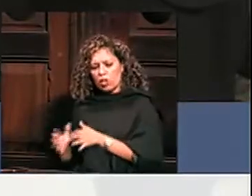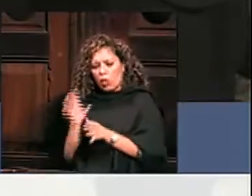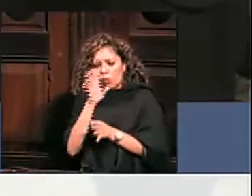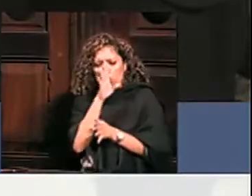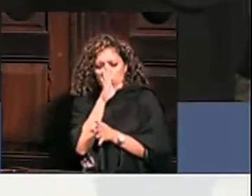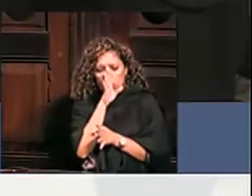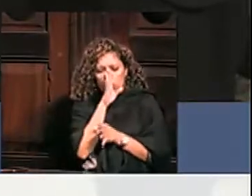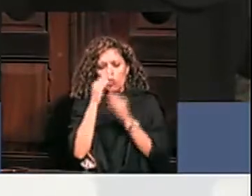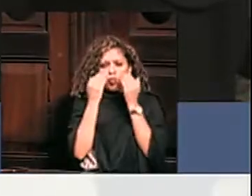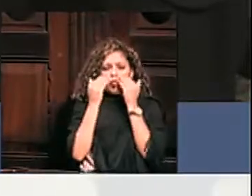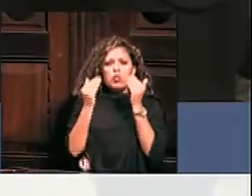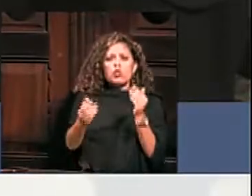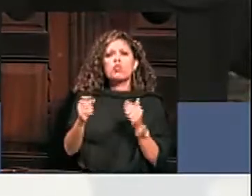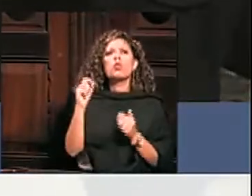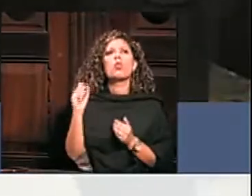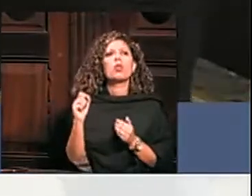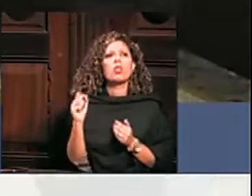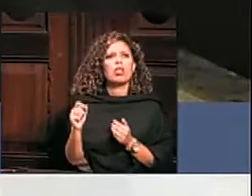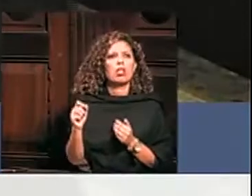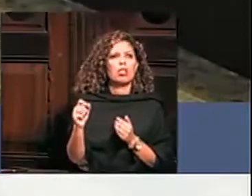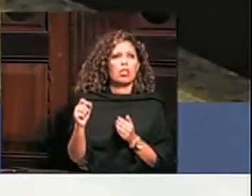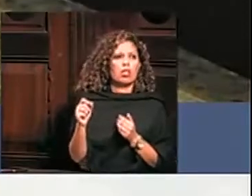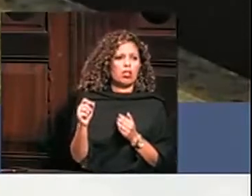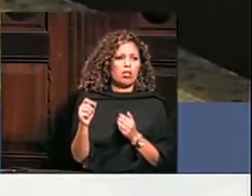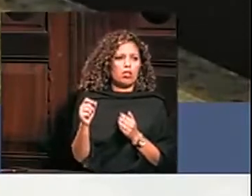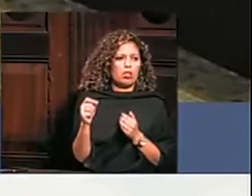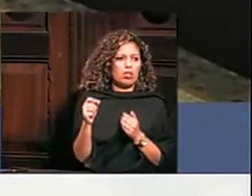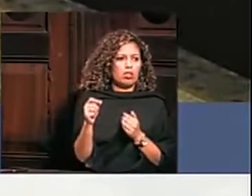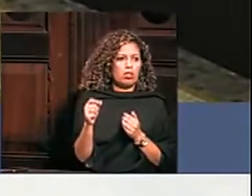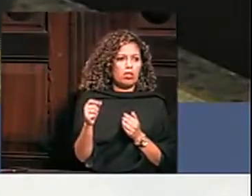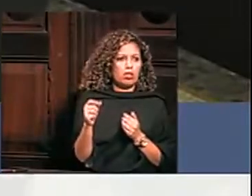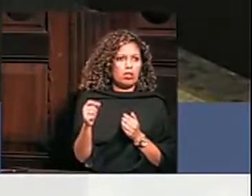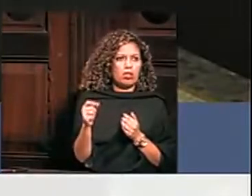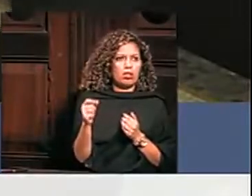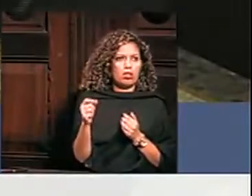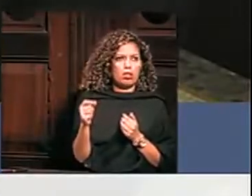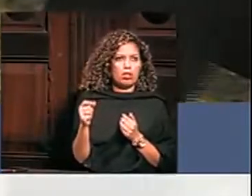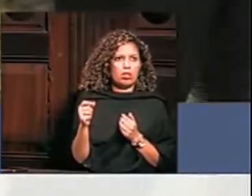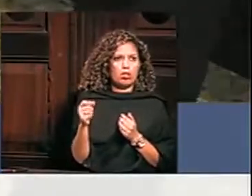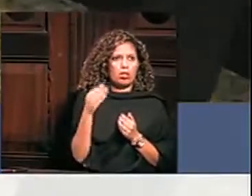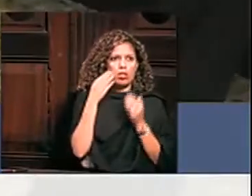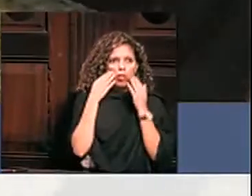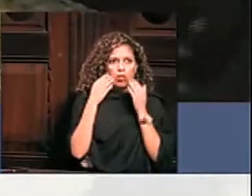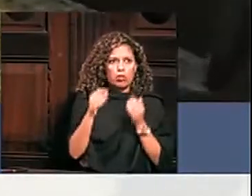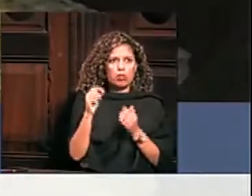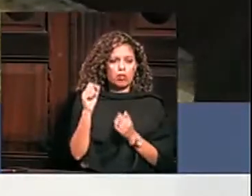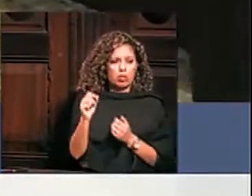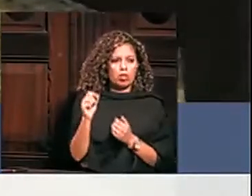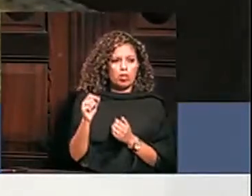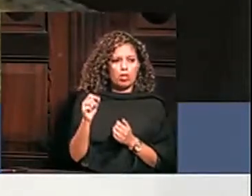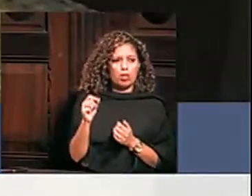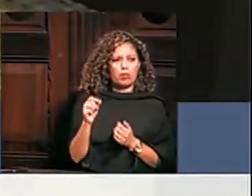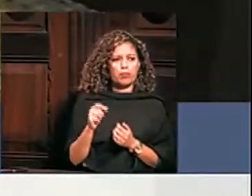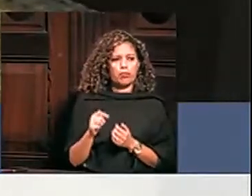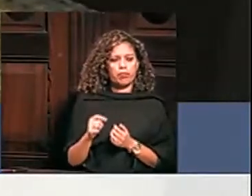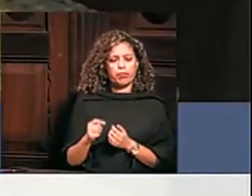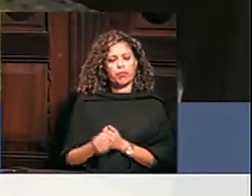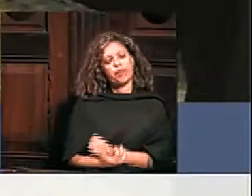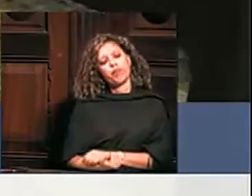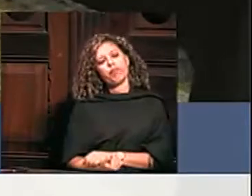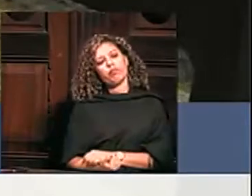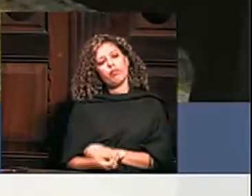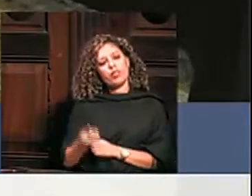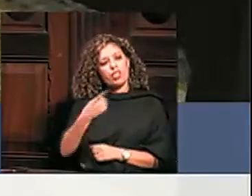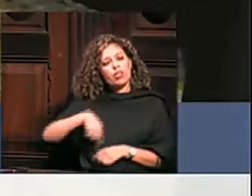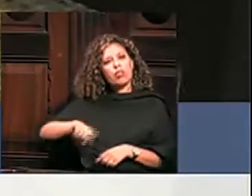legítima, nos mostrou um problema que precisava ser enfrentado. A nossa primeira vitória foi conseguir trazer,